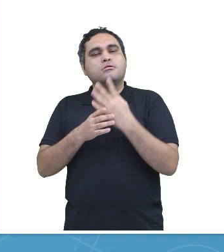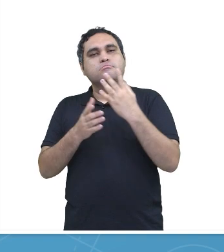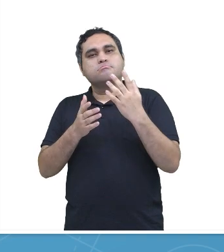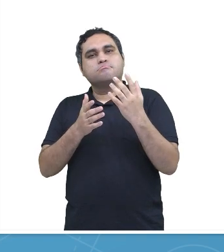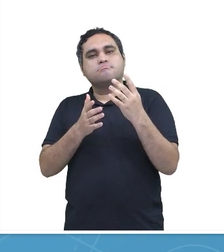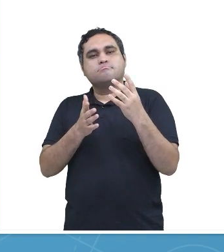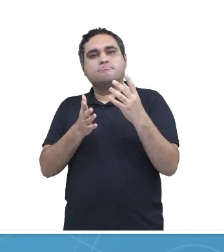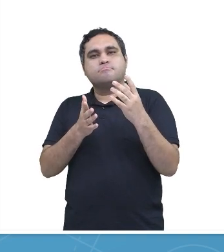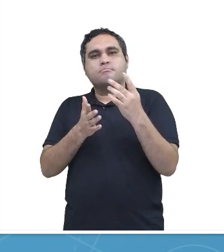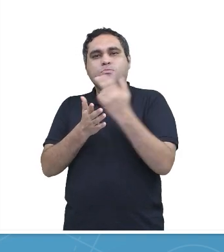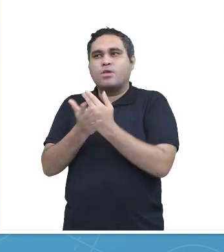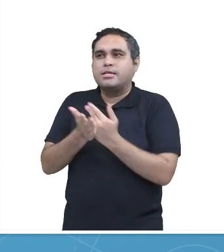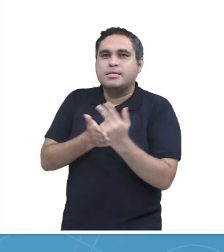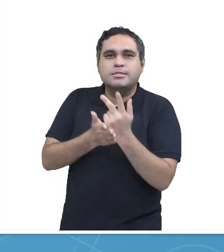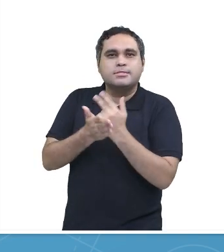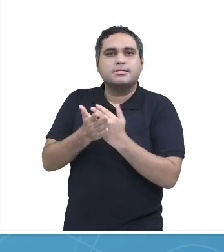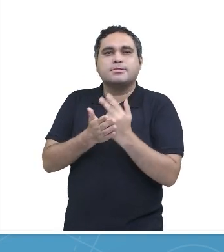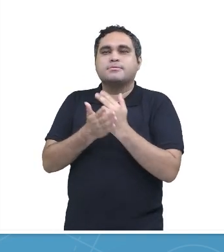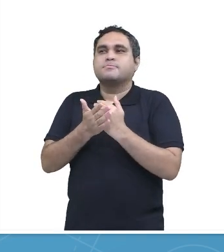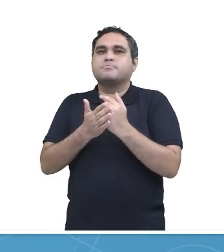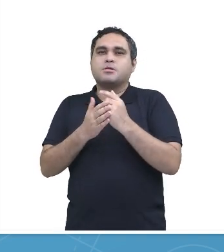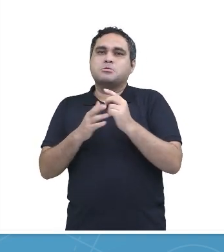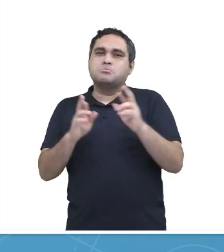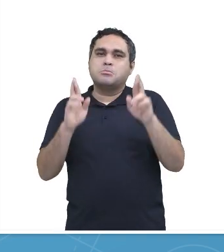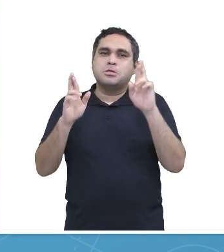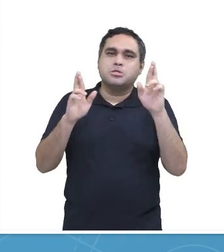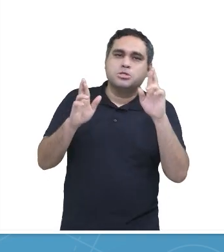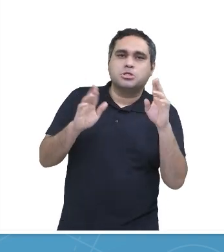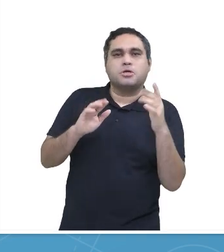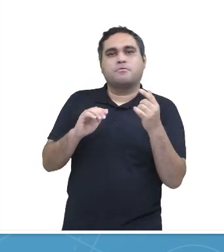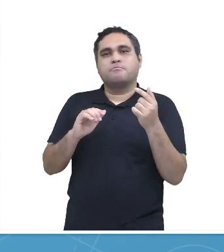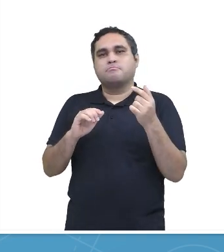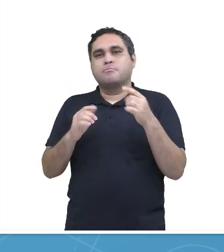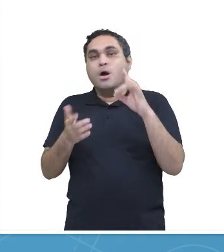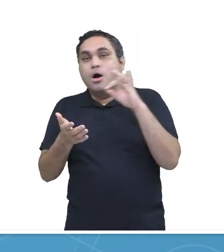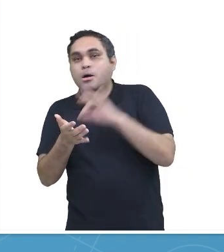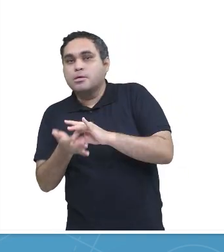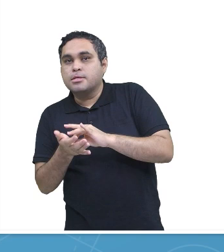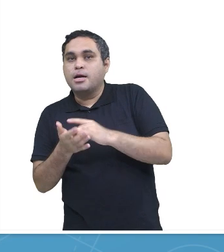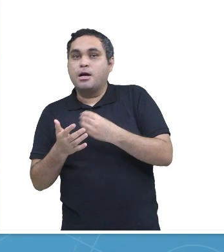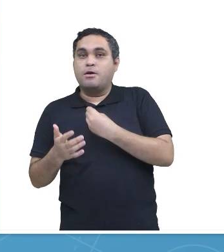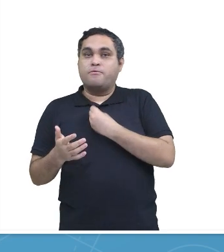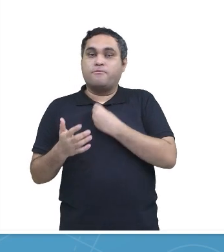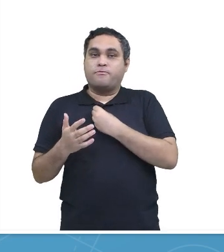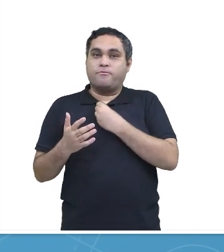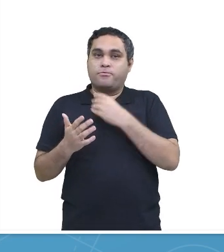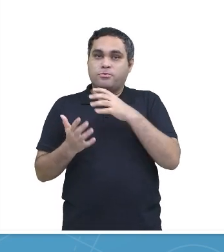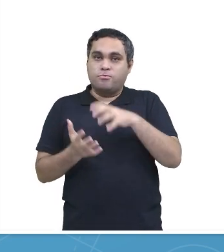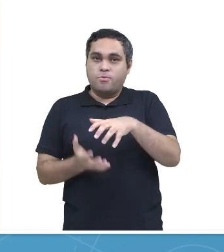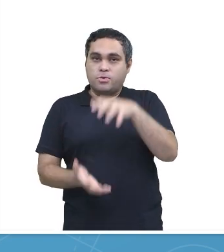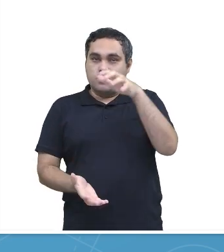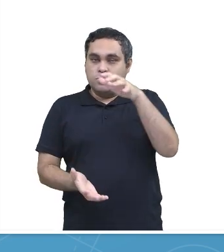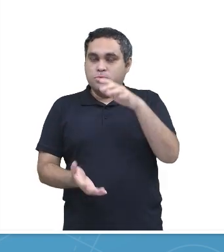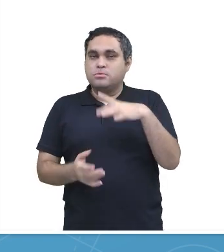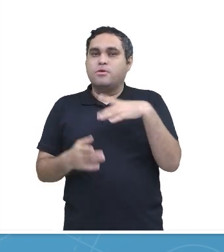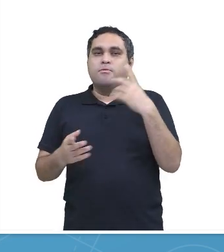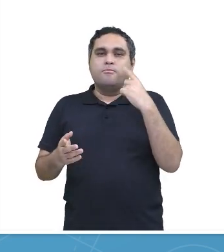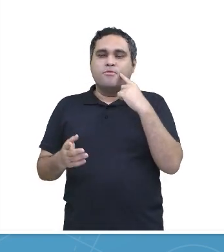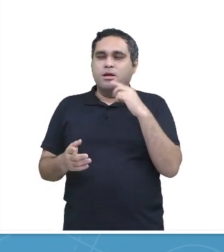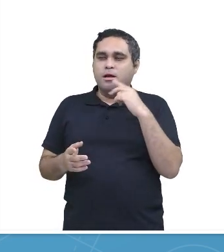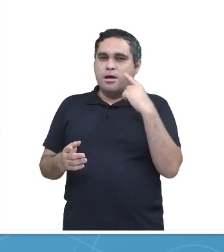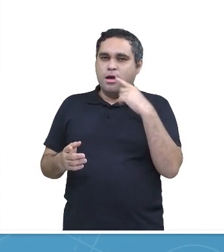expectativa versus realidade da vida adulta. Certo? Então vamos ver qual é a resposta para